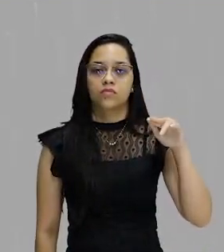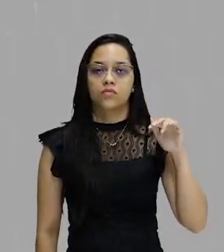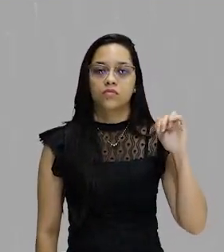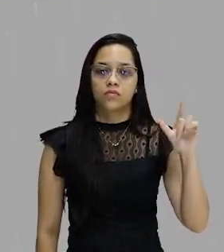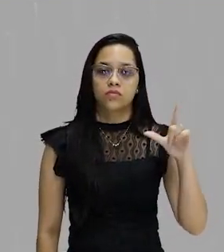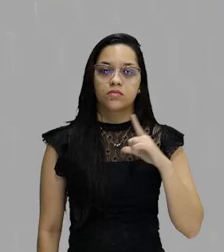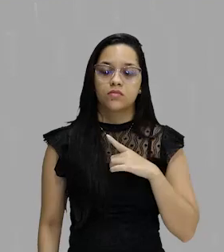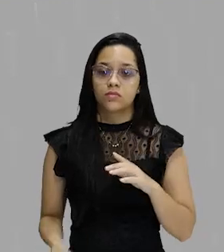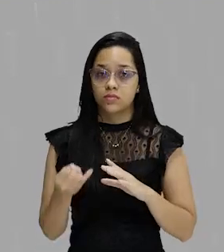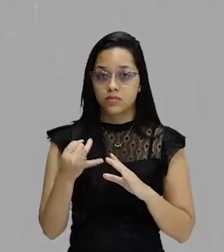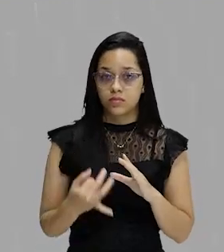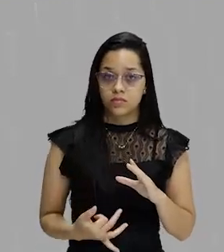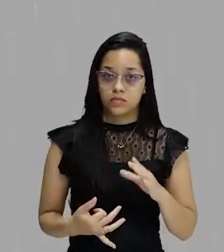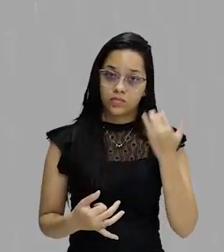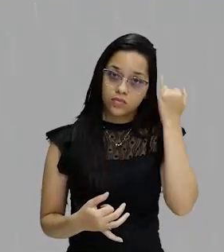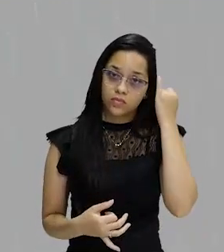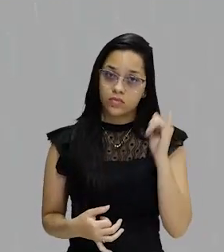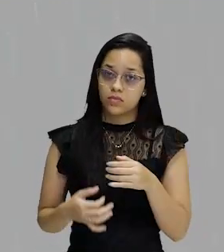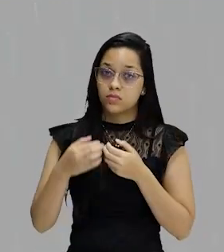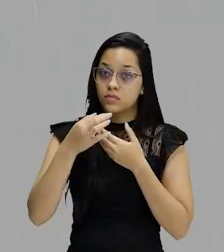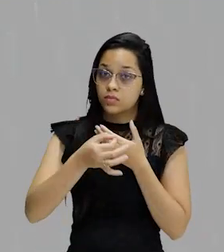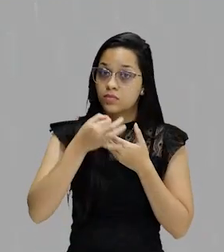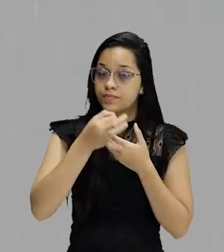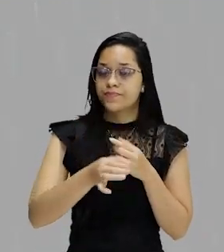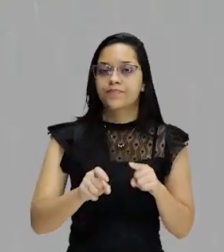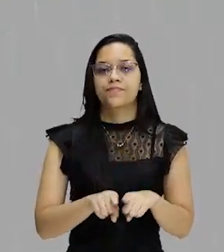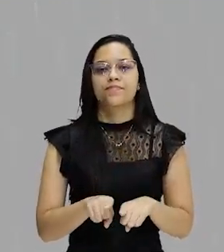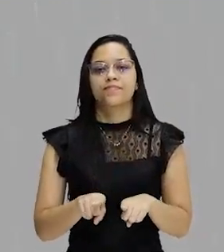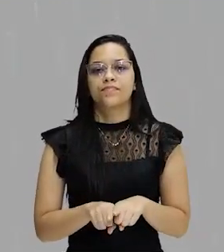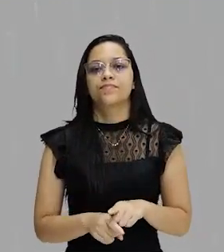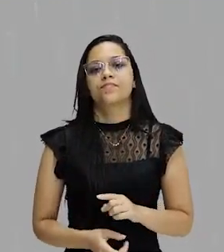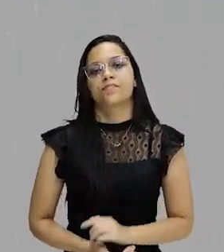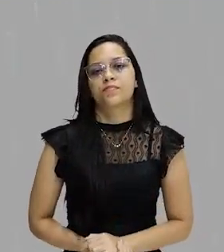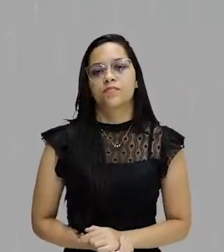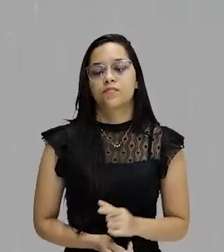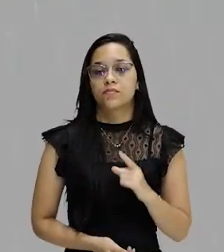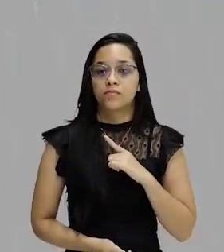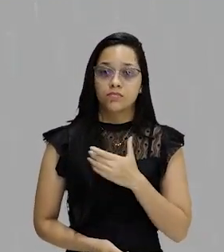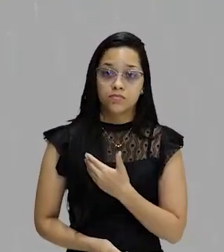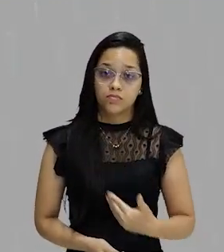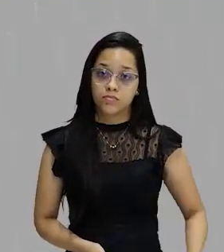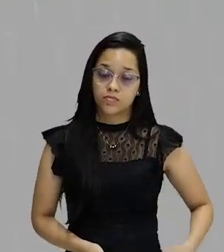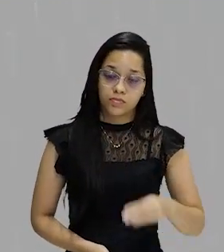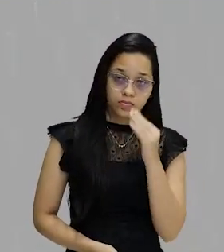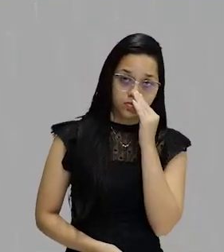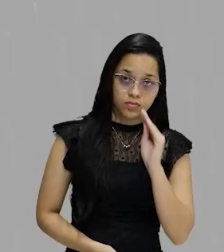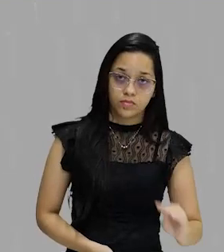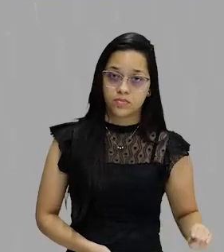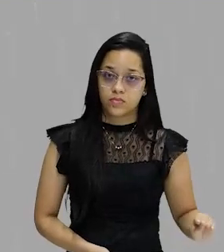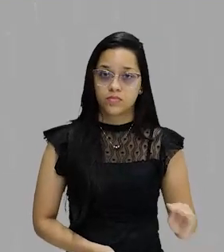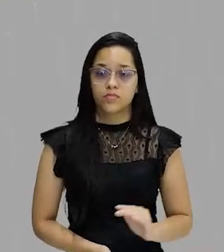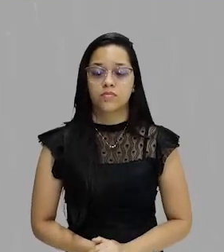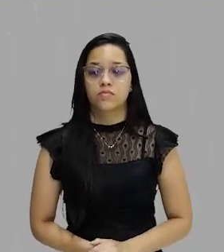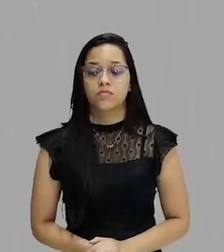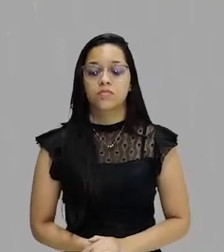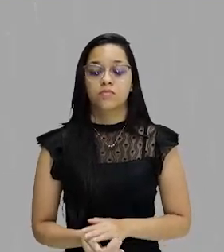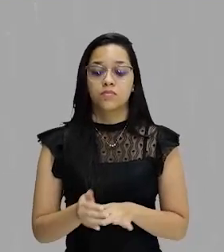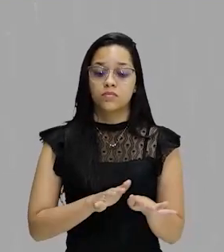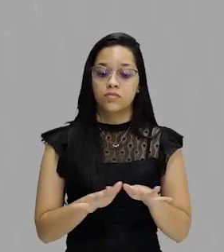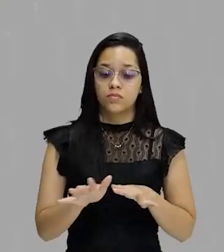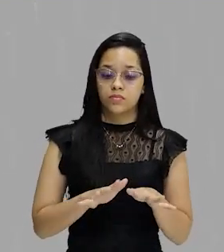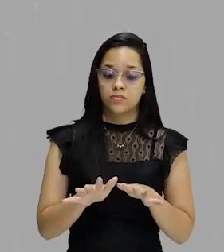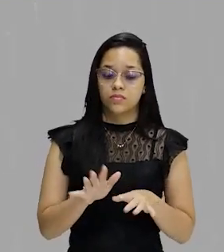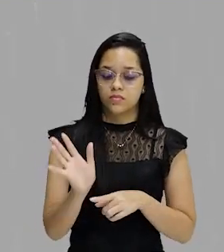suas características ideológicas e críticas. Ele é renegado pelo governo. O movimento do